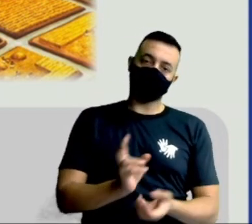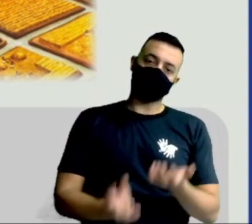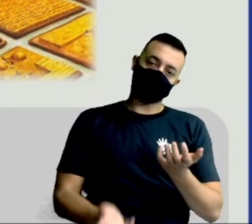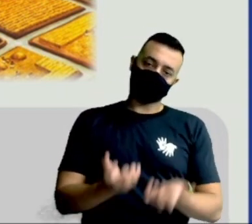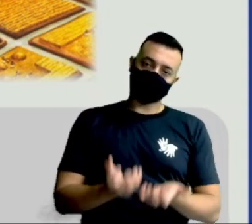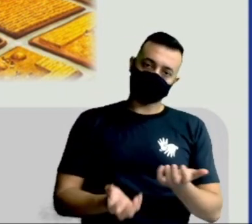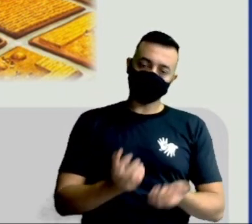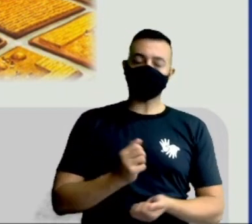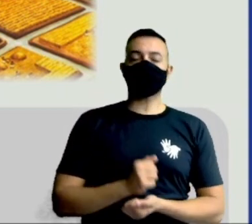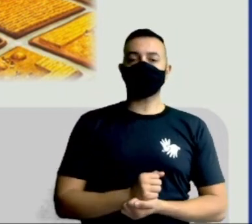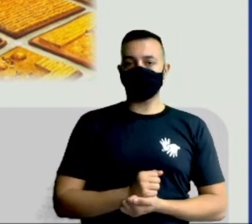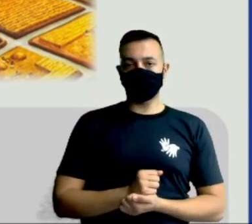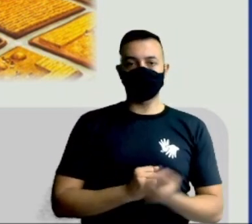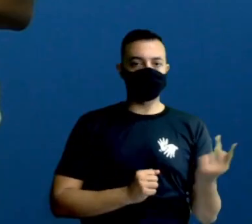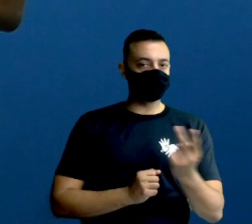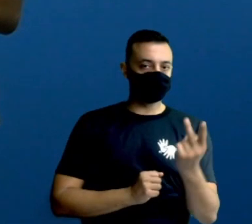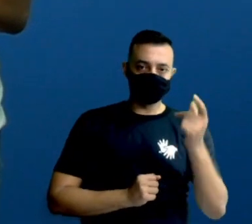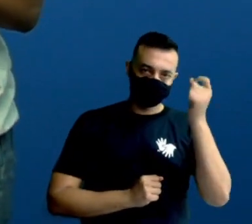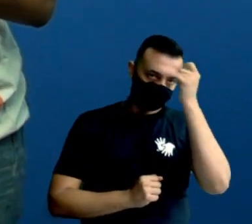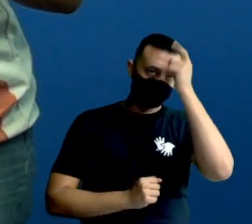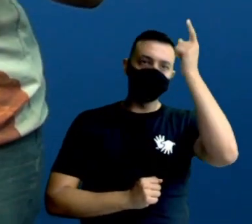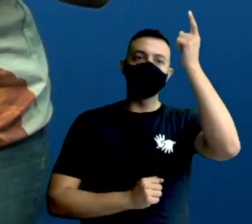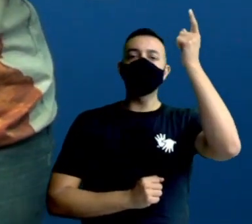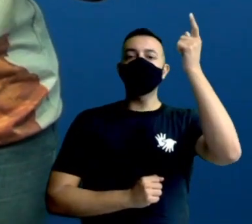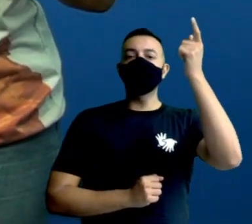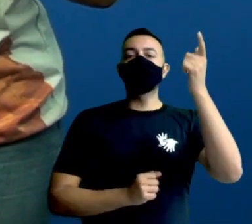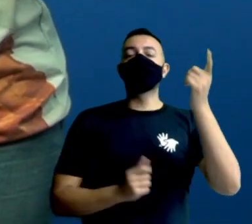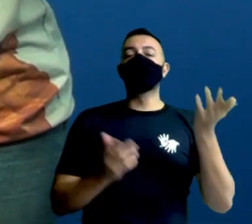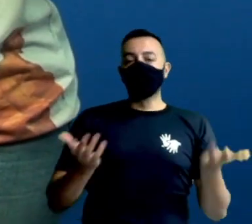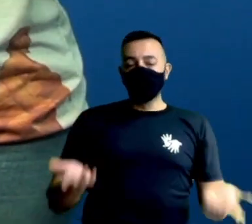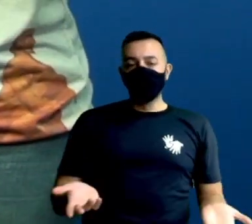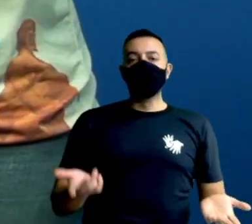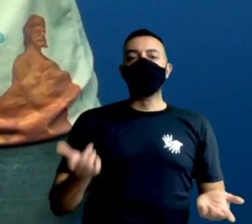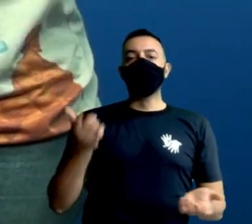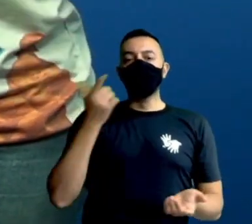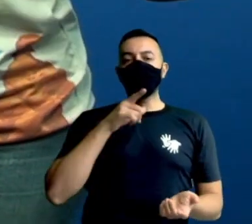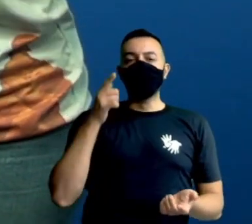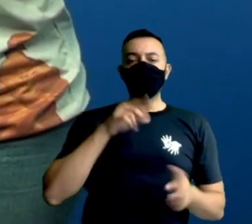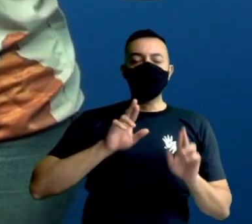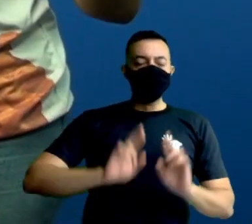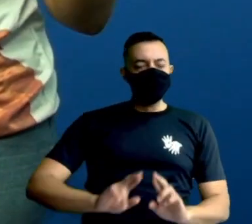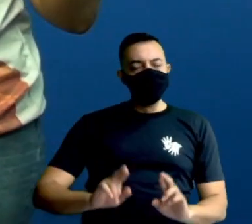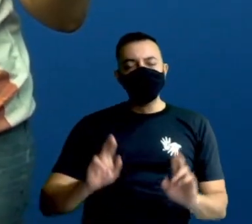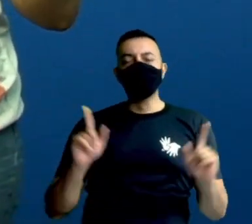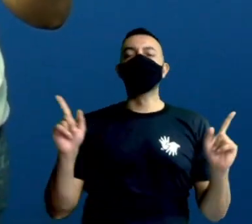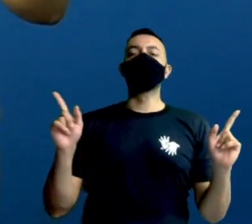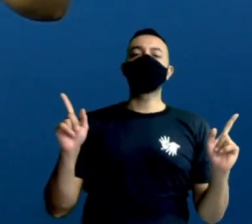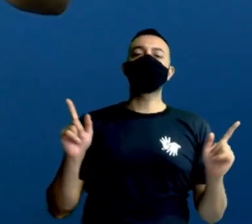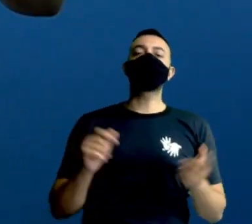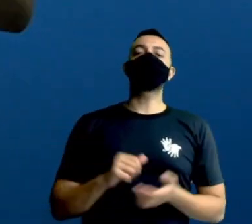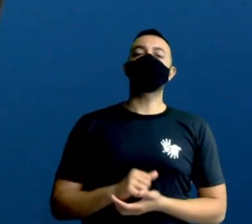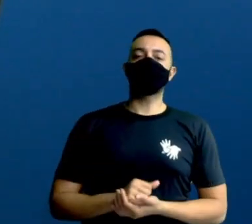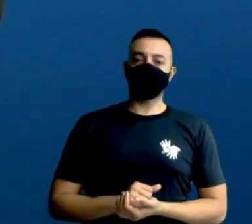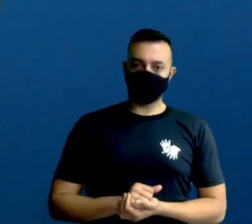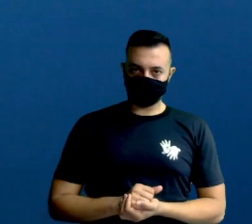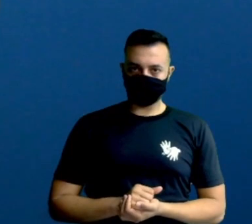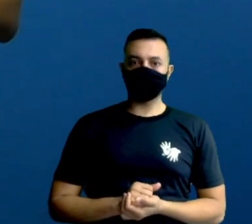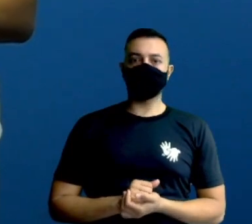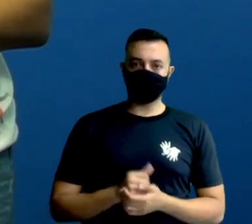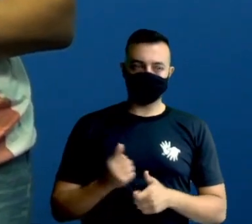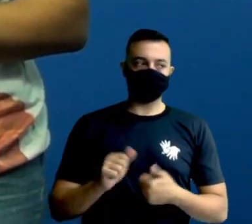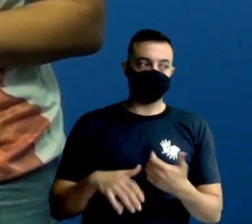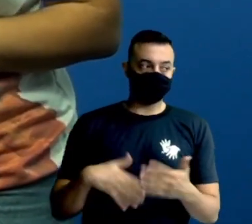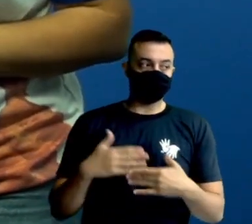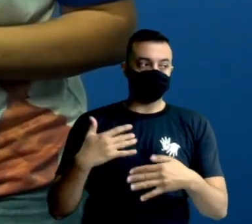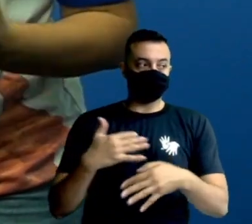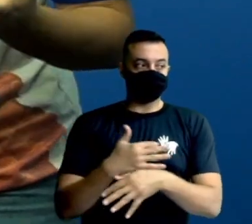duas descobertas, essas duas invenções vai fazer a maior diferença, a principal diferença aí na construção